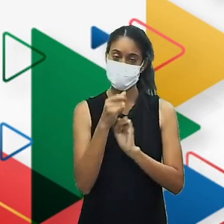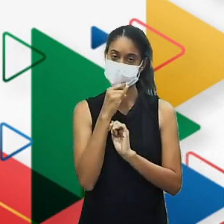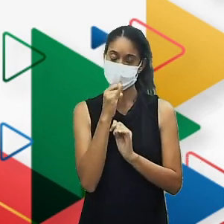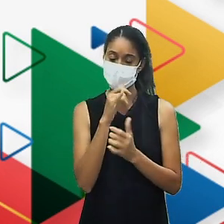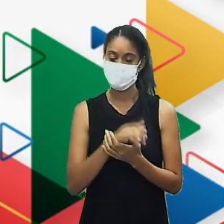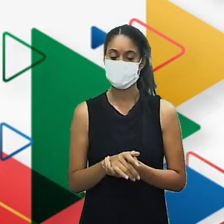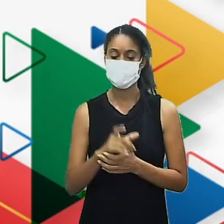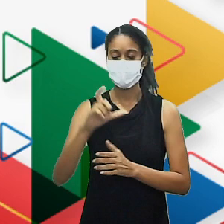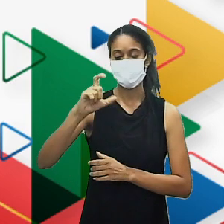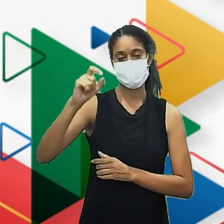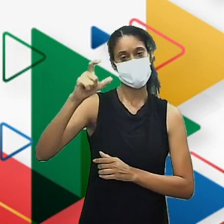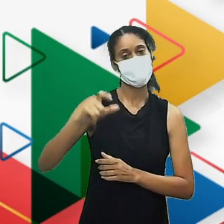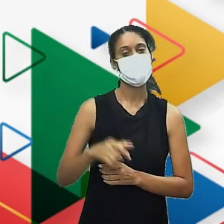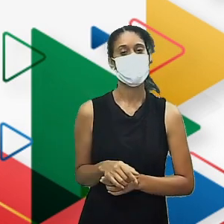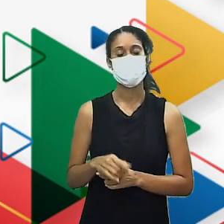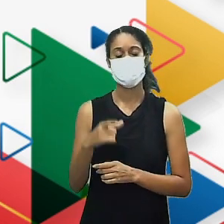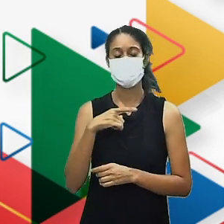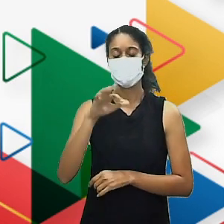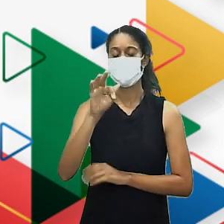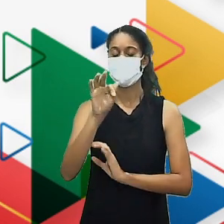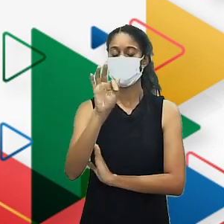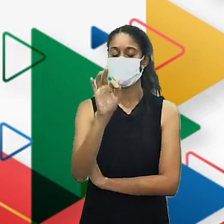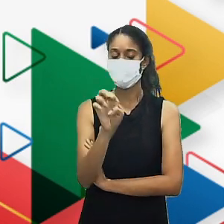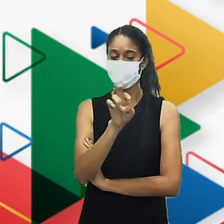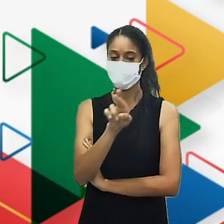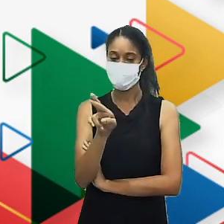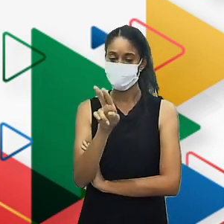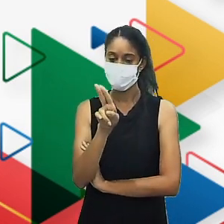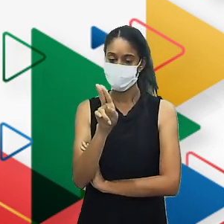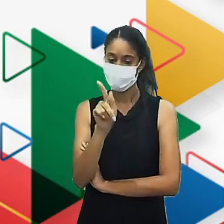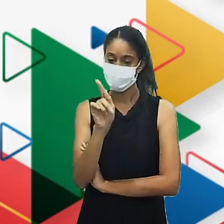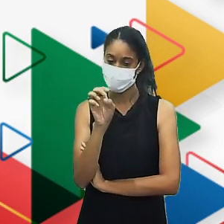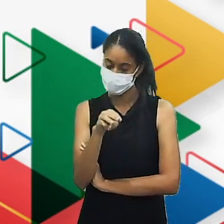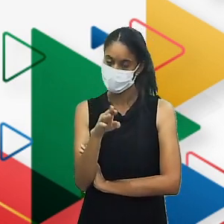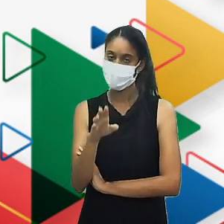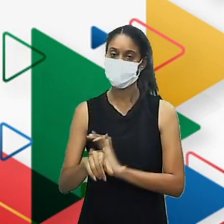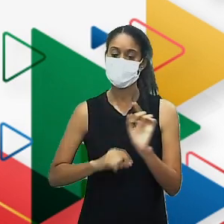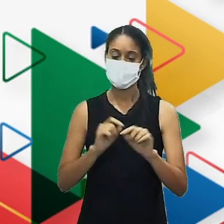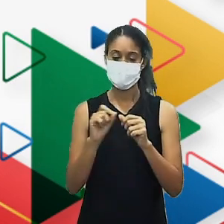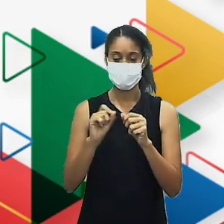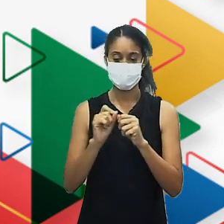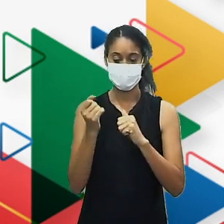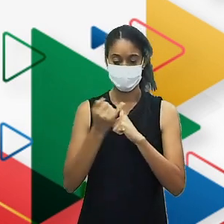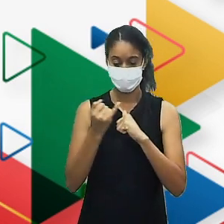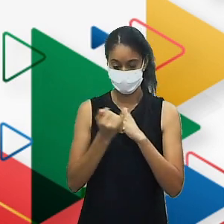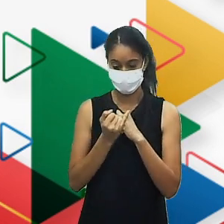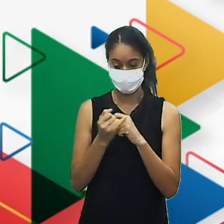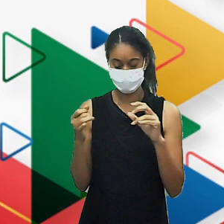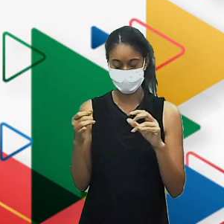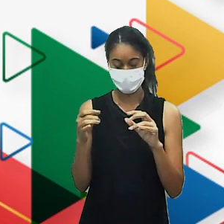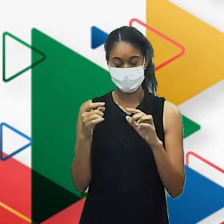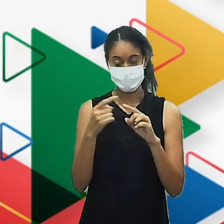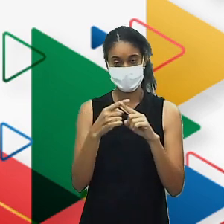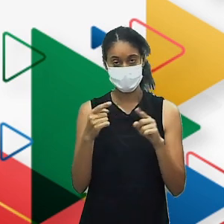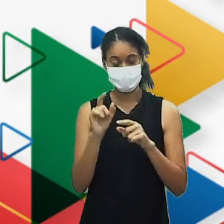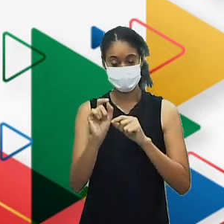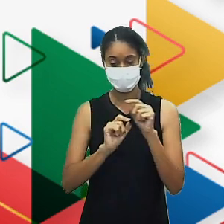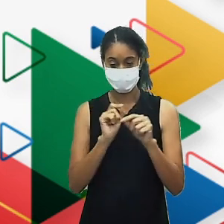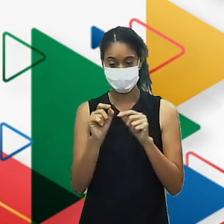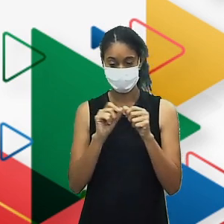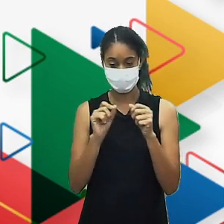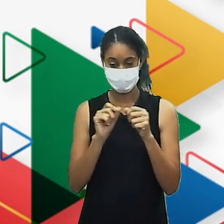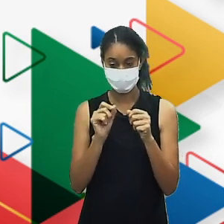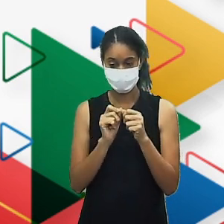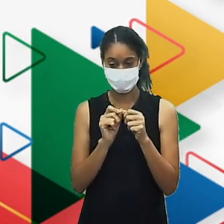cadeado enferrujado. Ou seja, basicamente esse cadeado é feito de ferro, feito de aço, feito de uma liga, mas que basicamente sua